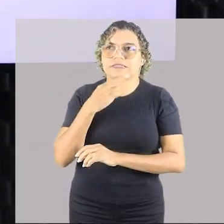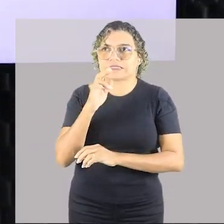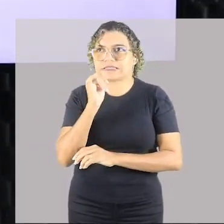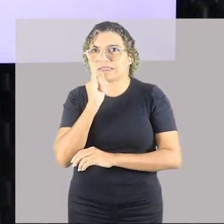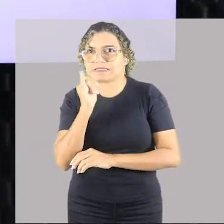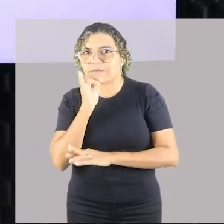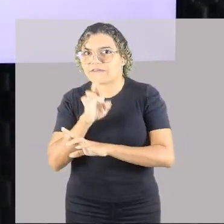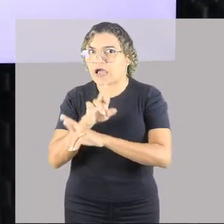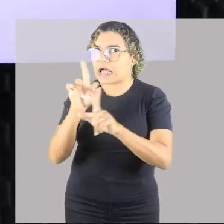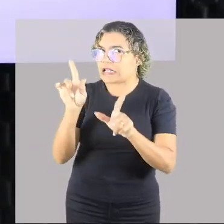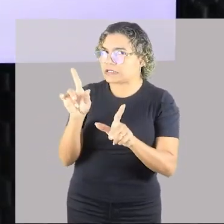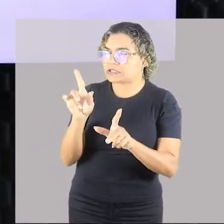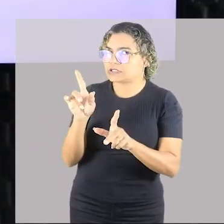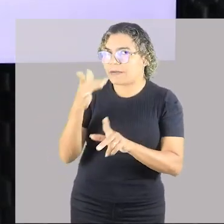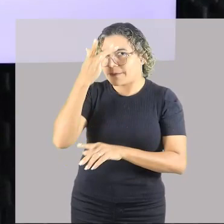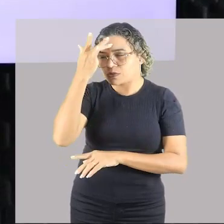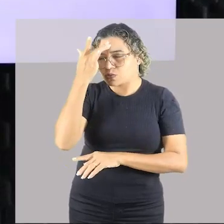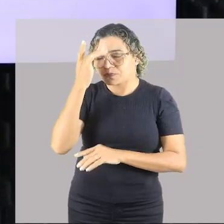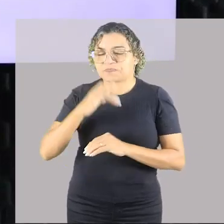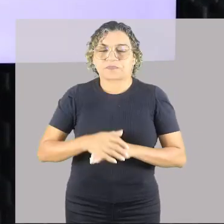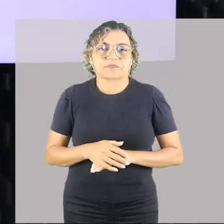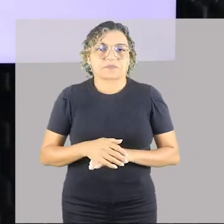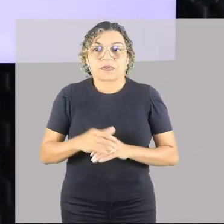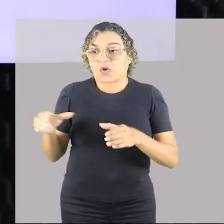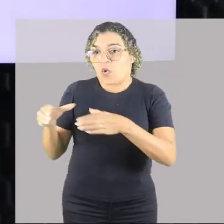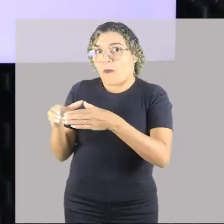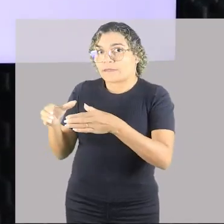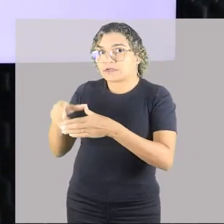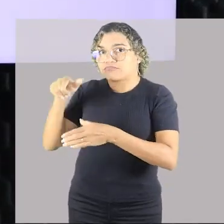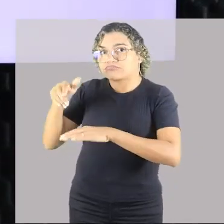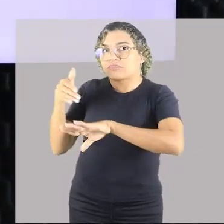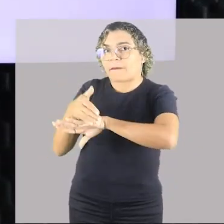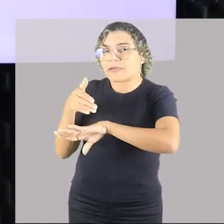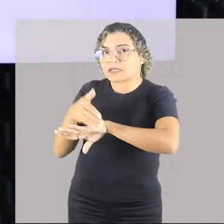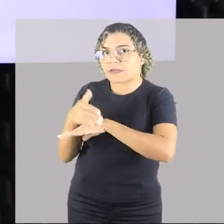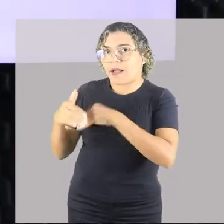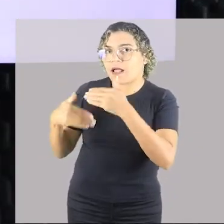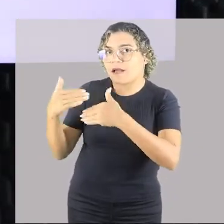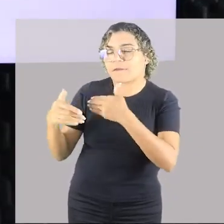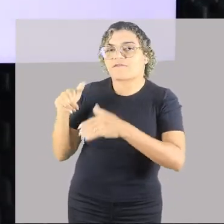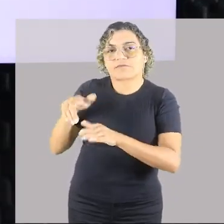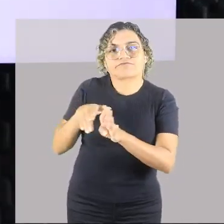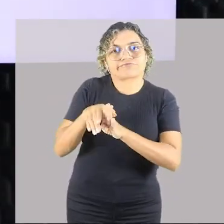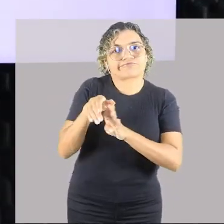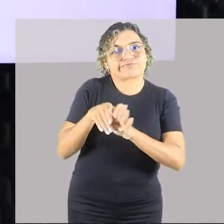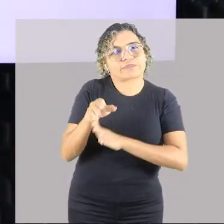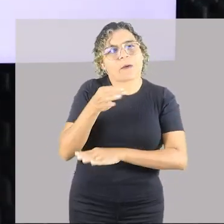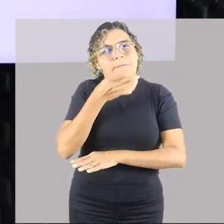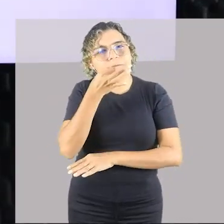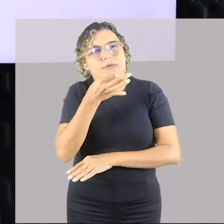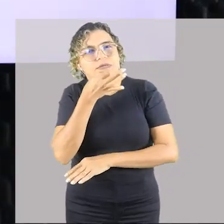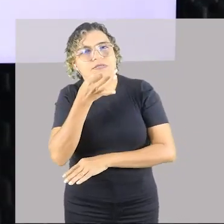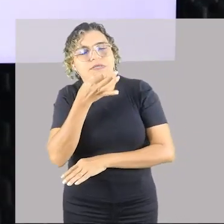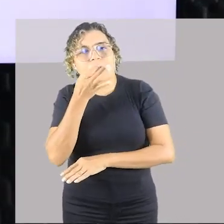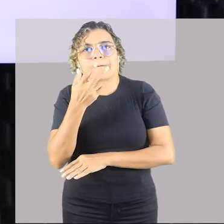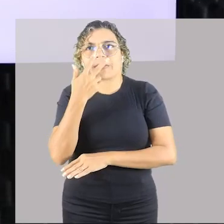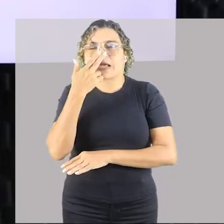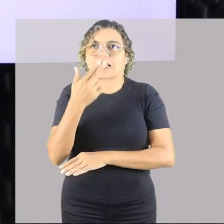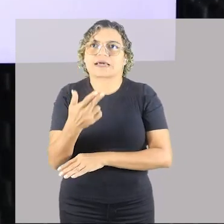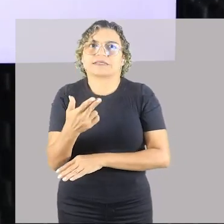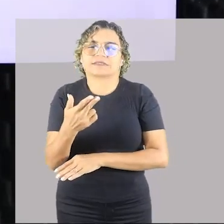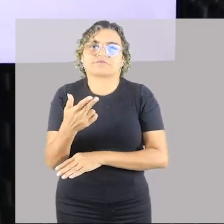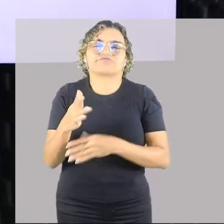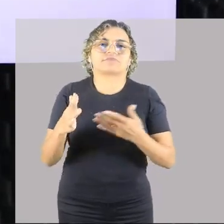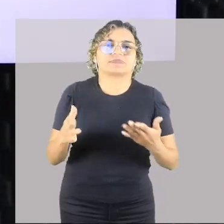ao adotado. A comissão que participou desse processo, ela vai instruir e vai formar uma opinião, vai emitir